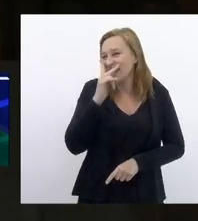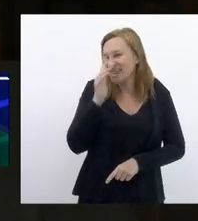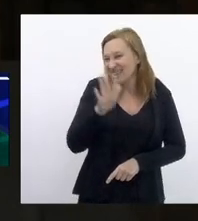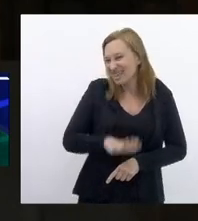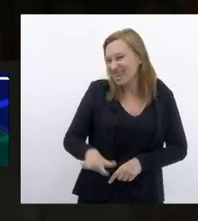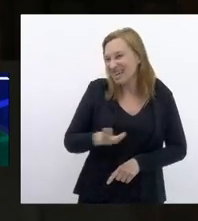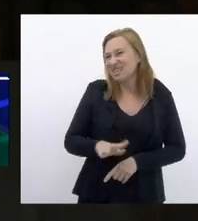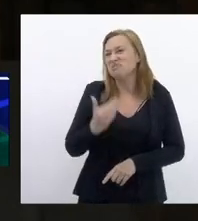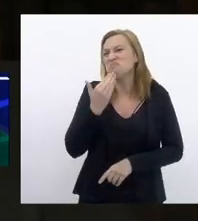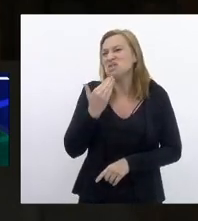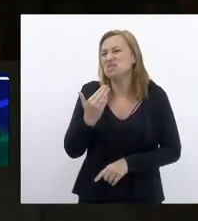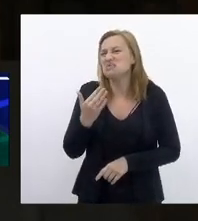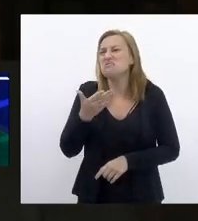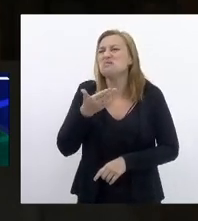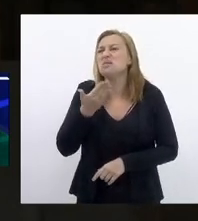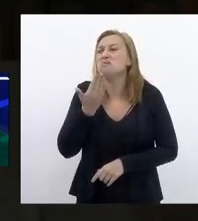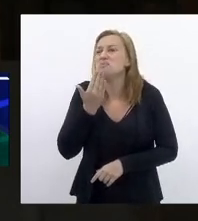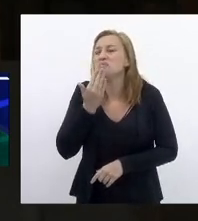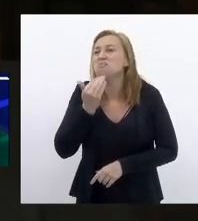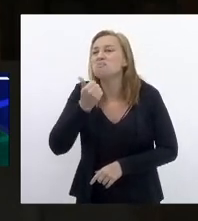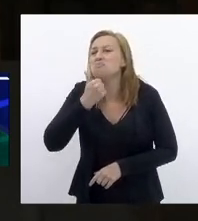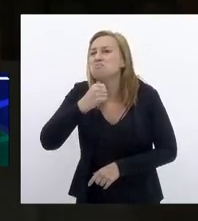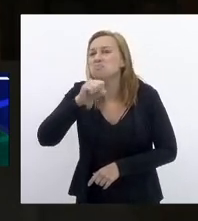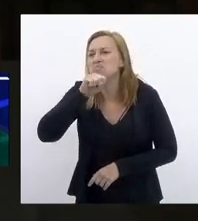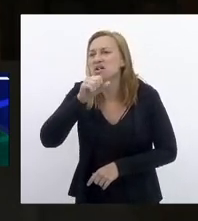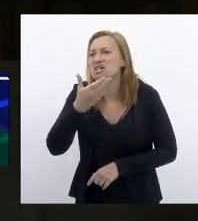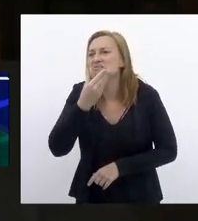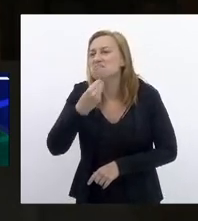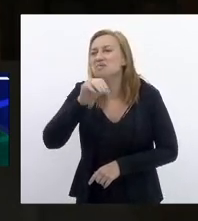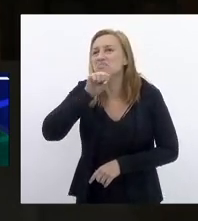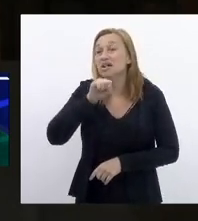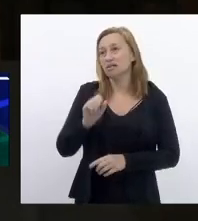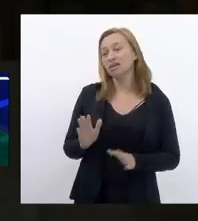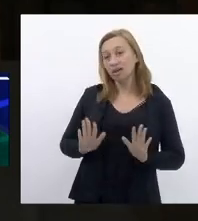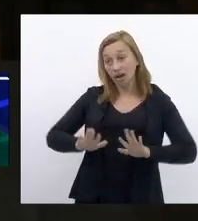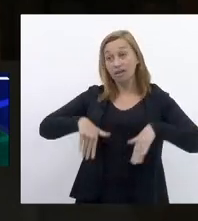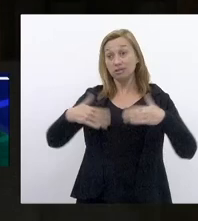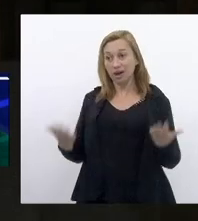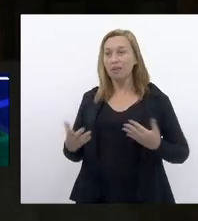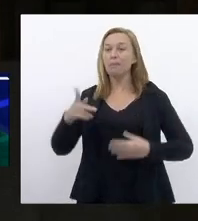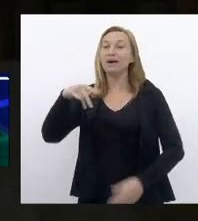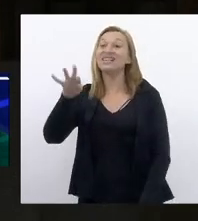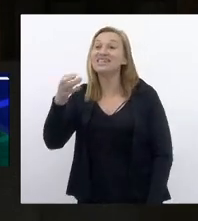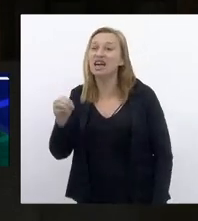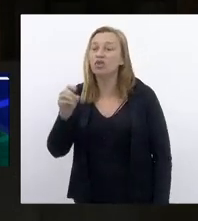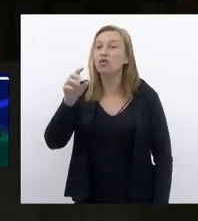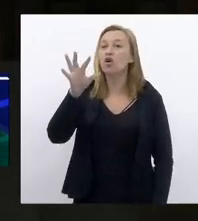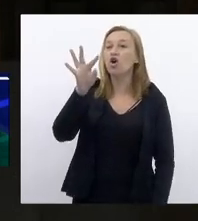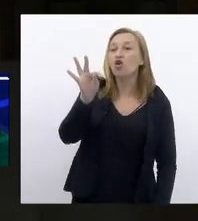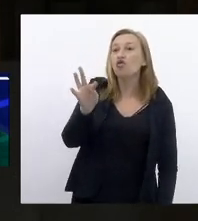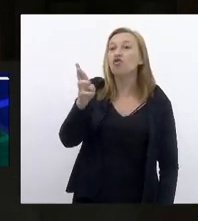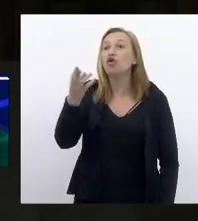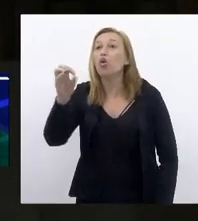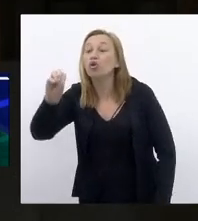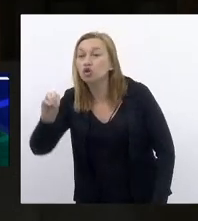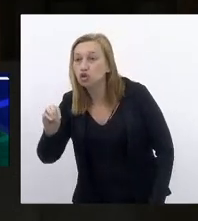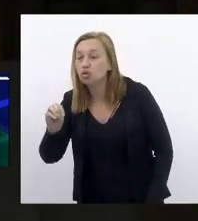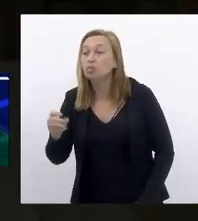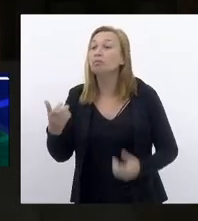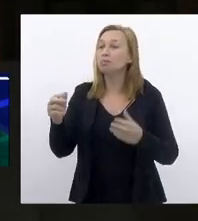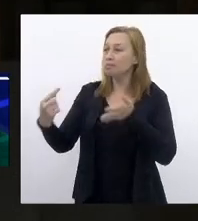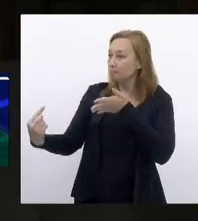correndo pedindo pela mamãezinha. Então, o seu Marcelo Frouxo, ele tem que explicar por que ele usa